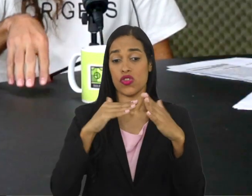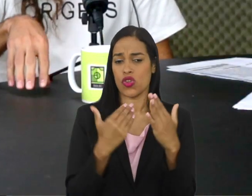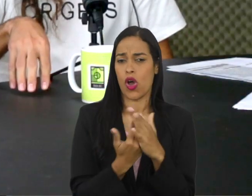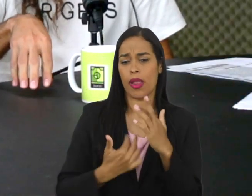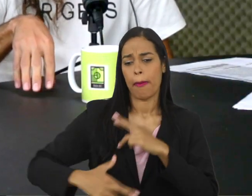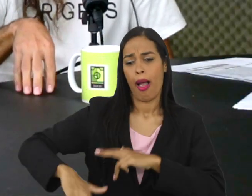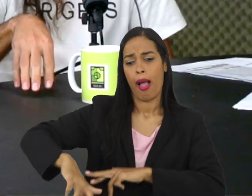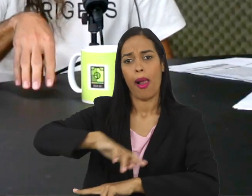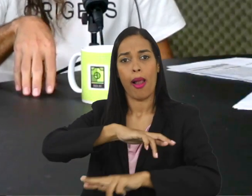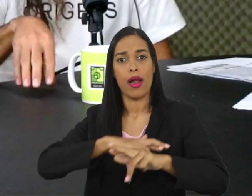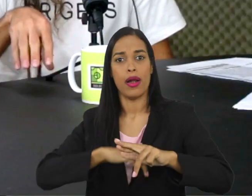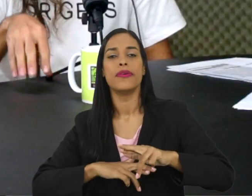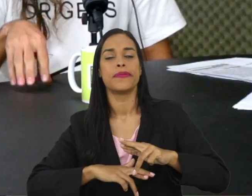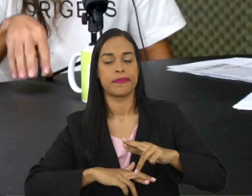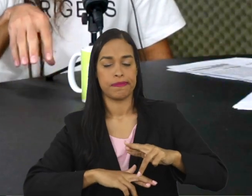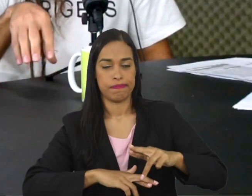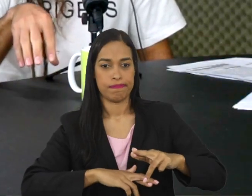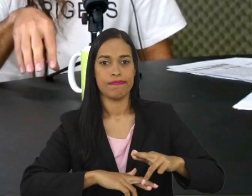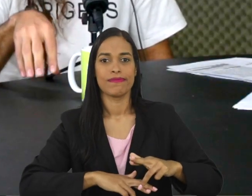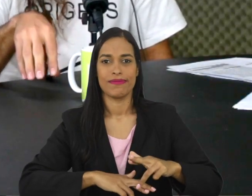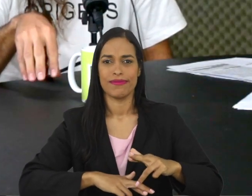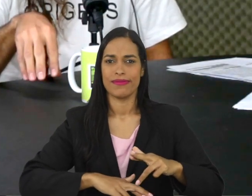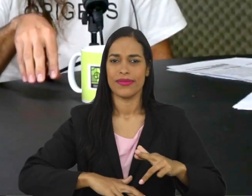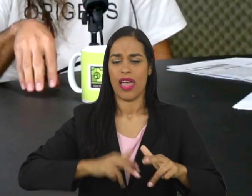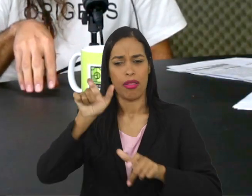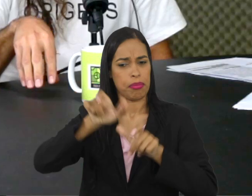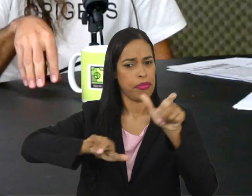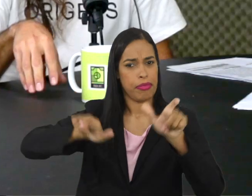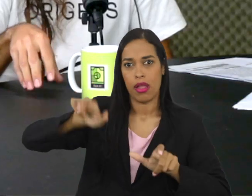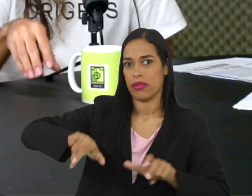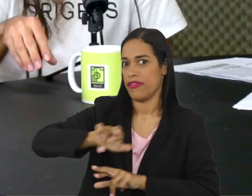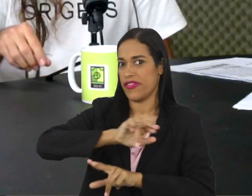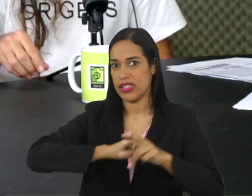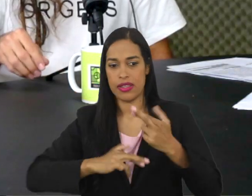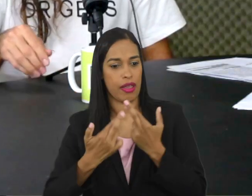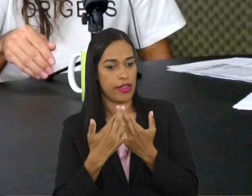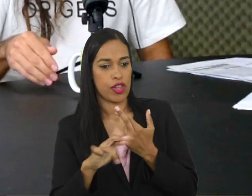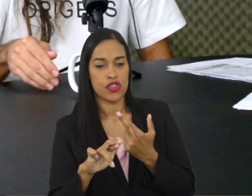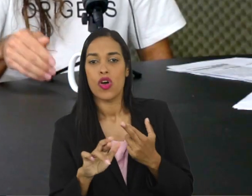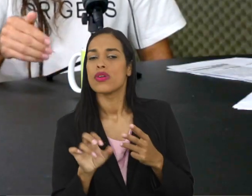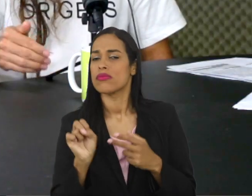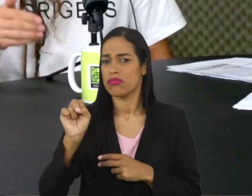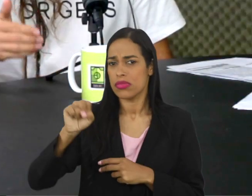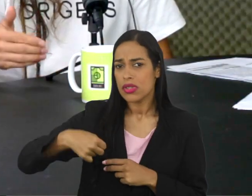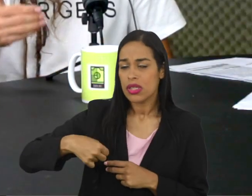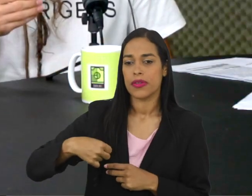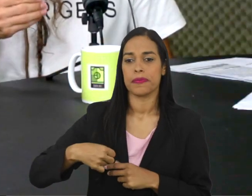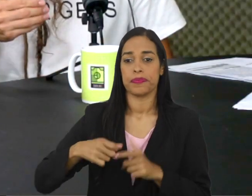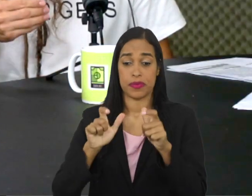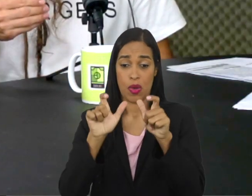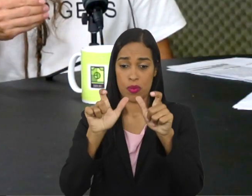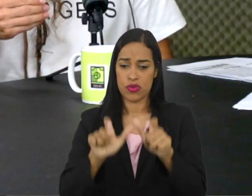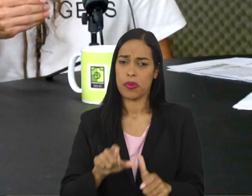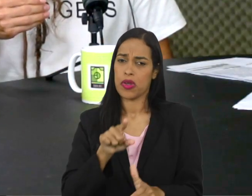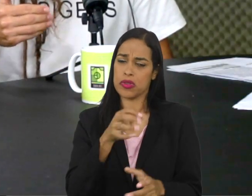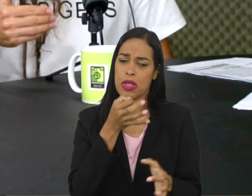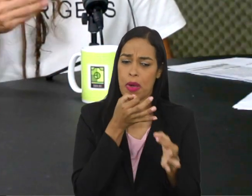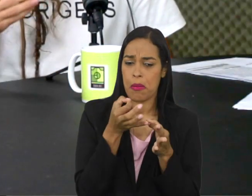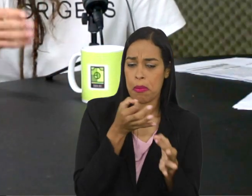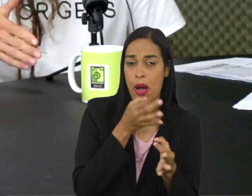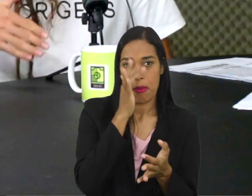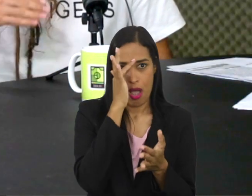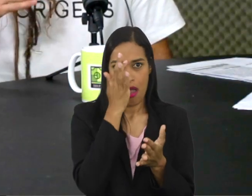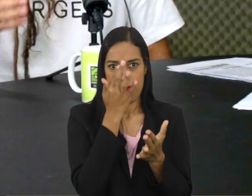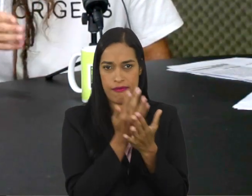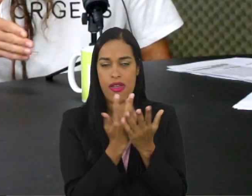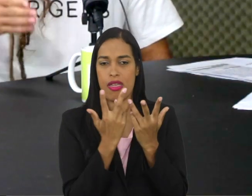perceber que a escola é um espaço plural, é um espaço adepto à diversidade, é um espaço em que ele pode